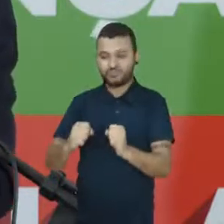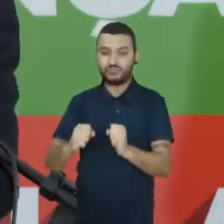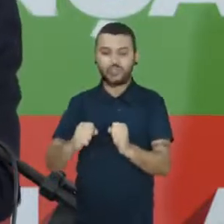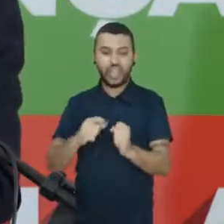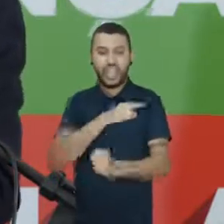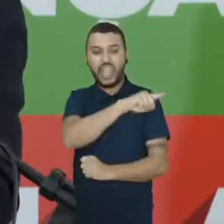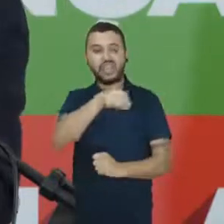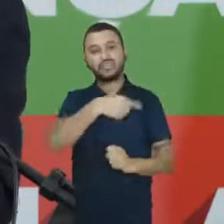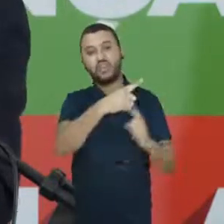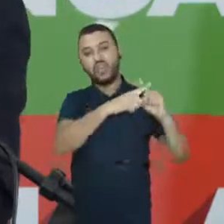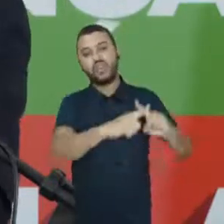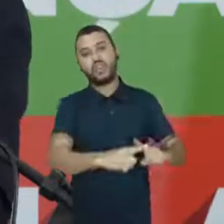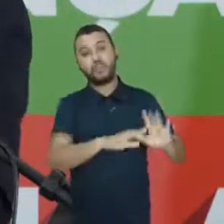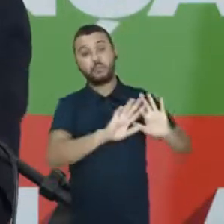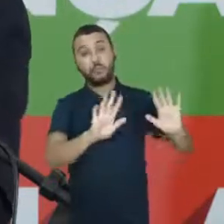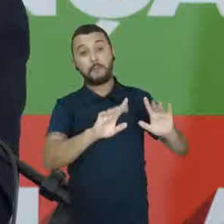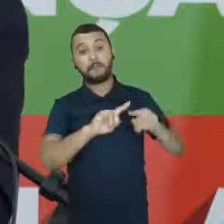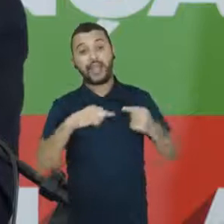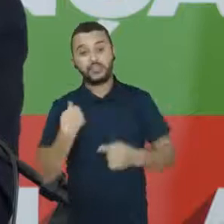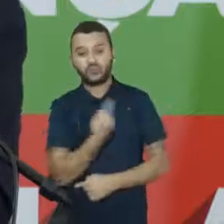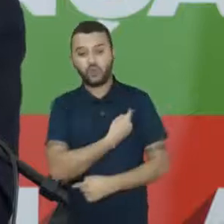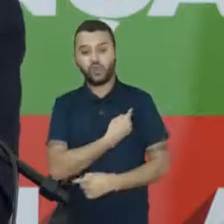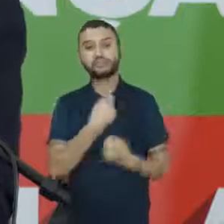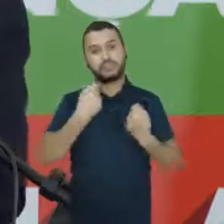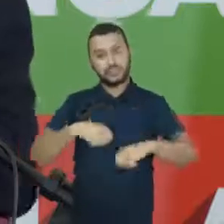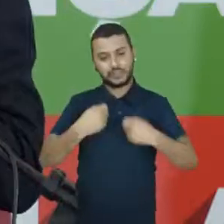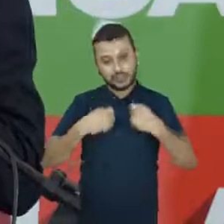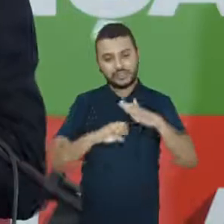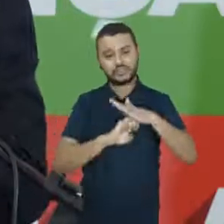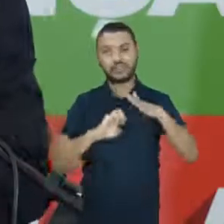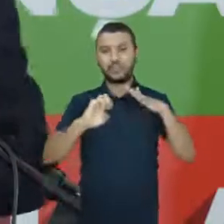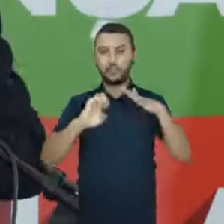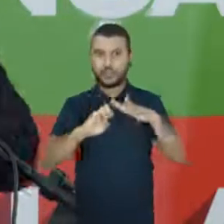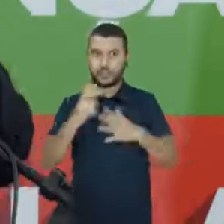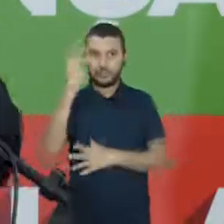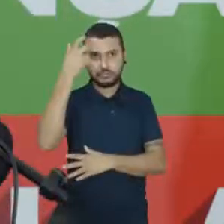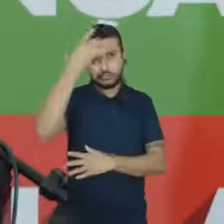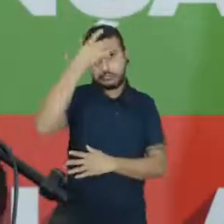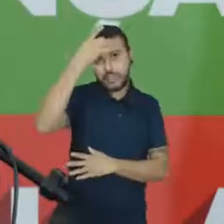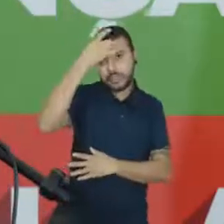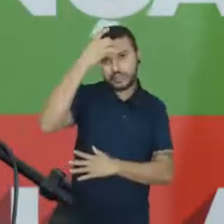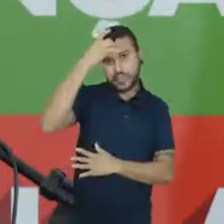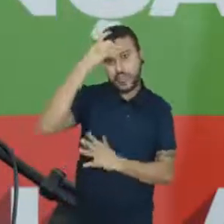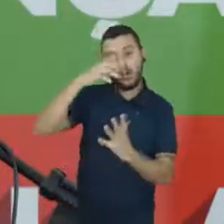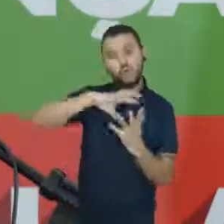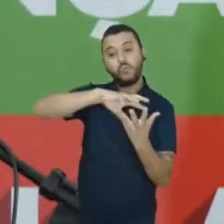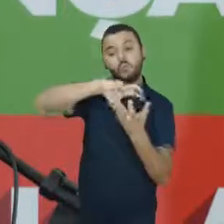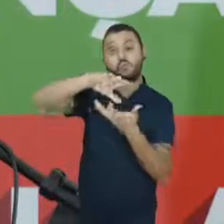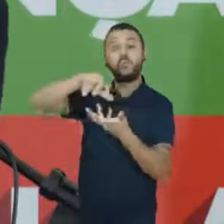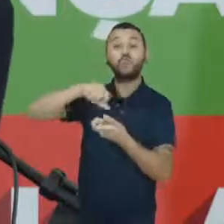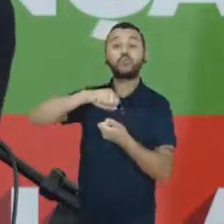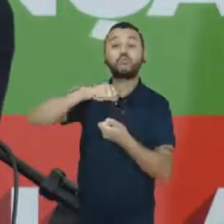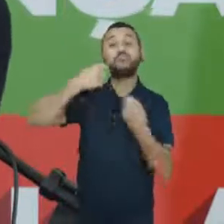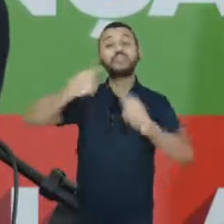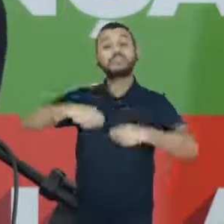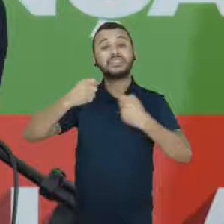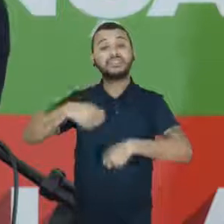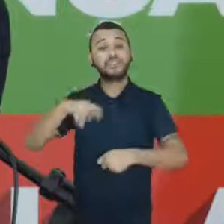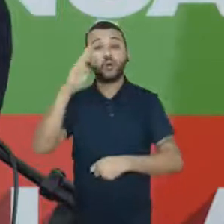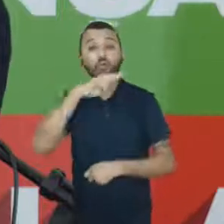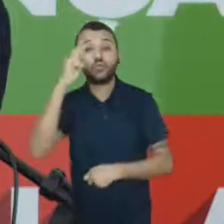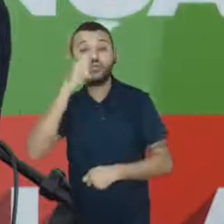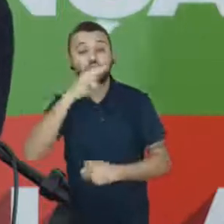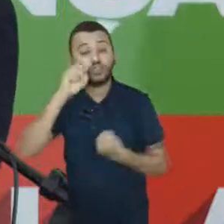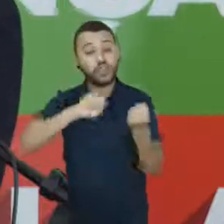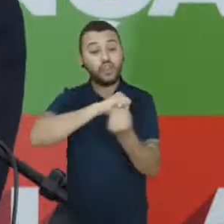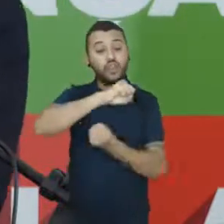gente não tiver os empresários com a mentalidade de que o planeta está pedindo socorro, que a questão do clima não é mais